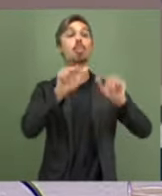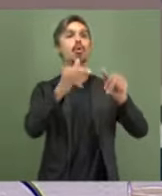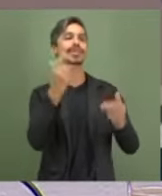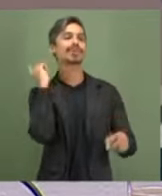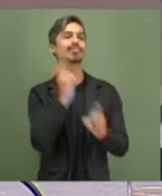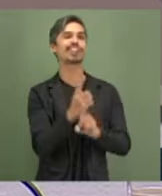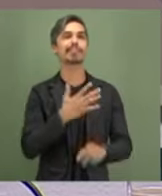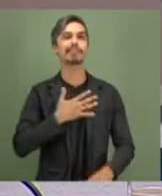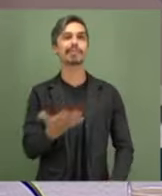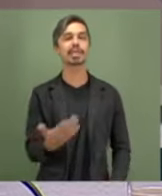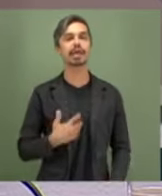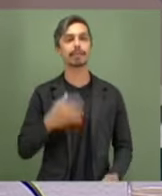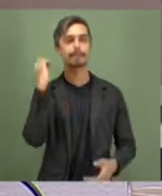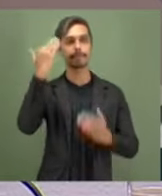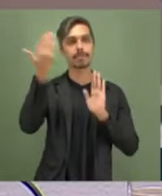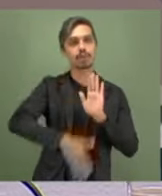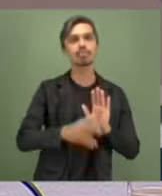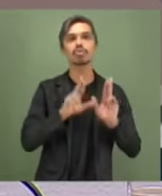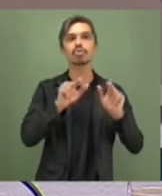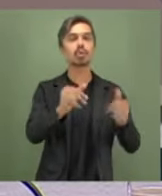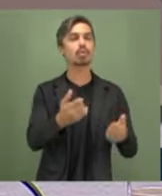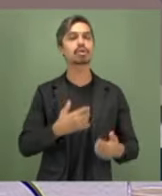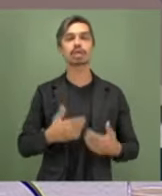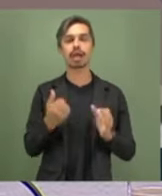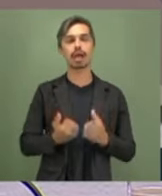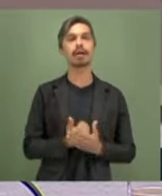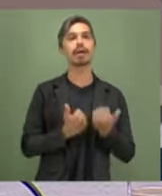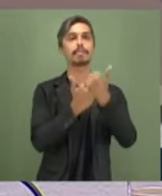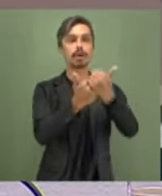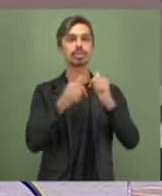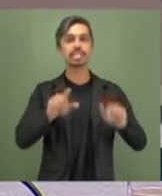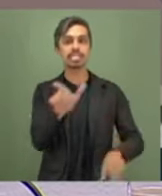apoia atos golpistas e para já não houve golpe nenhum. Houve sim